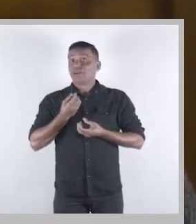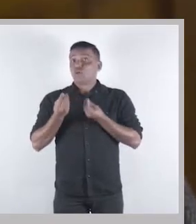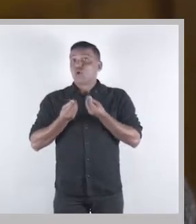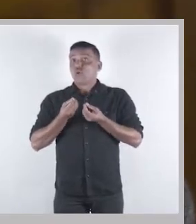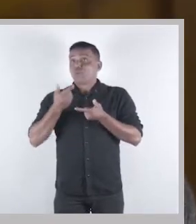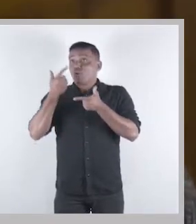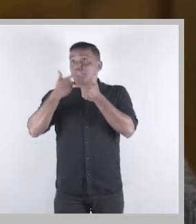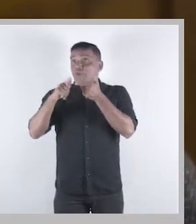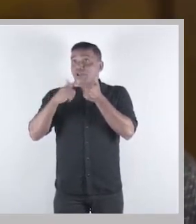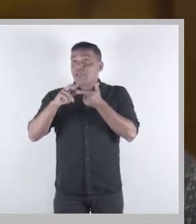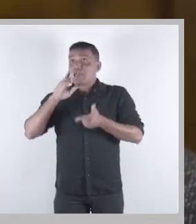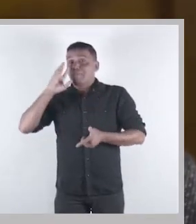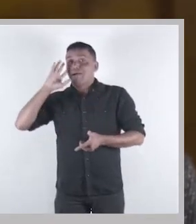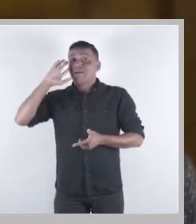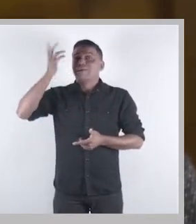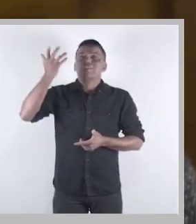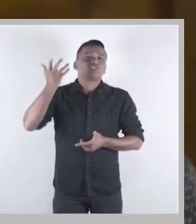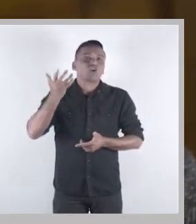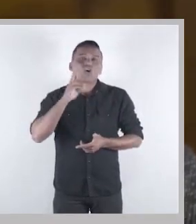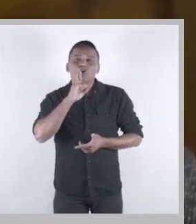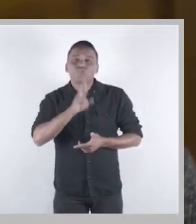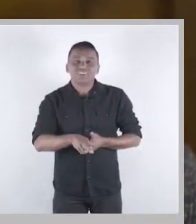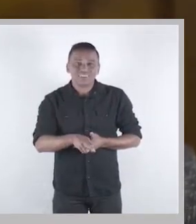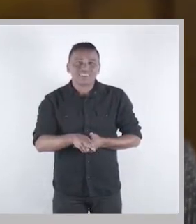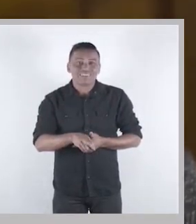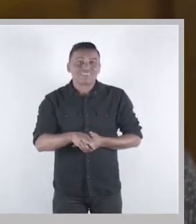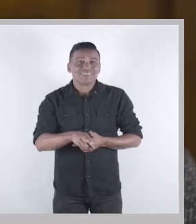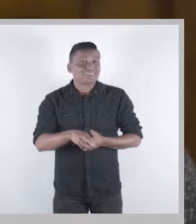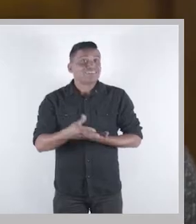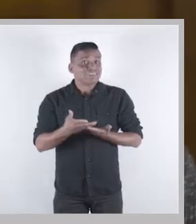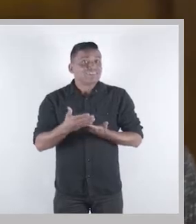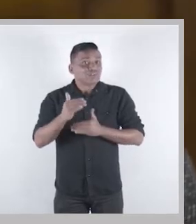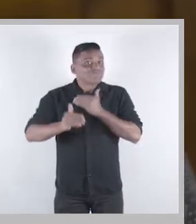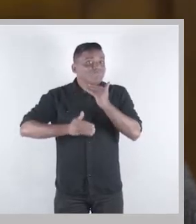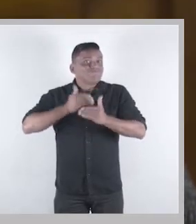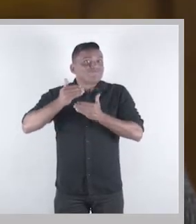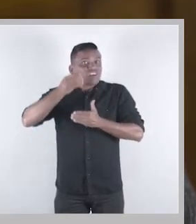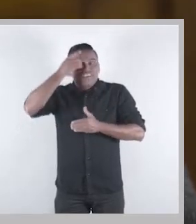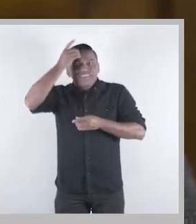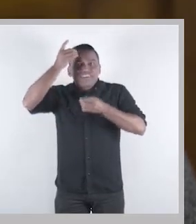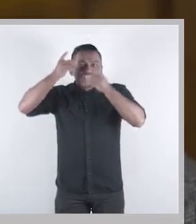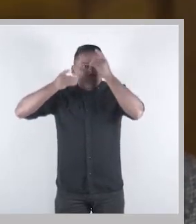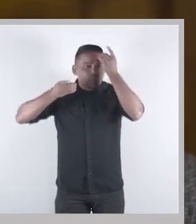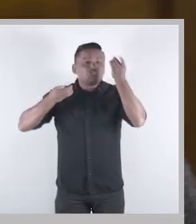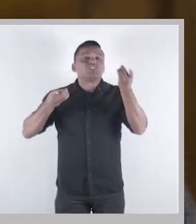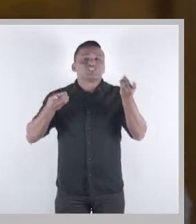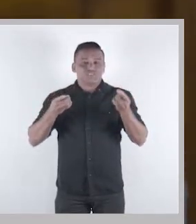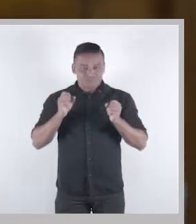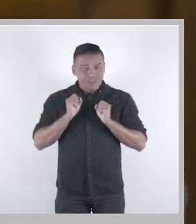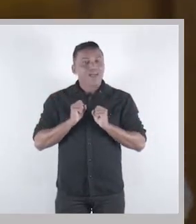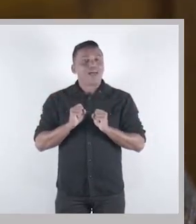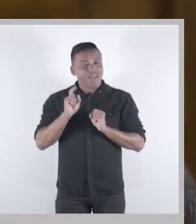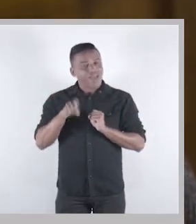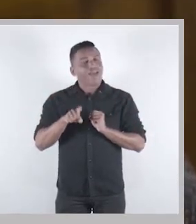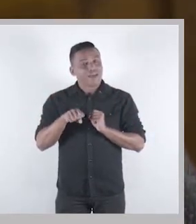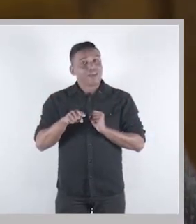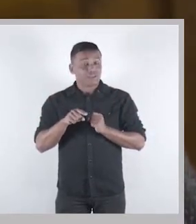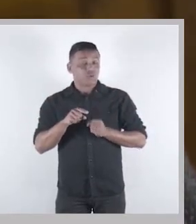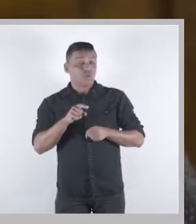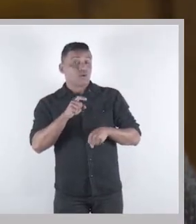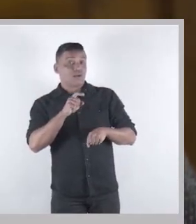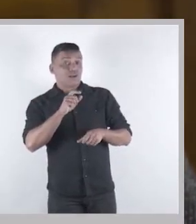no que você falou é um processo inventivo tanto quanto produzir um poema né fazer a tradução daquele poema